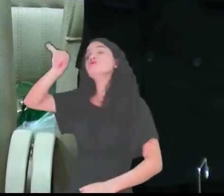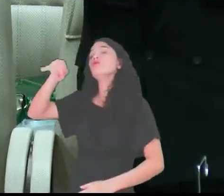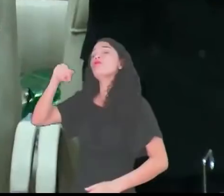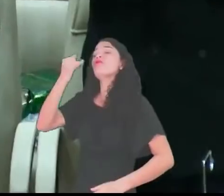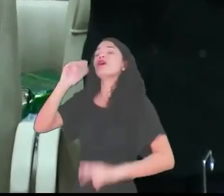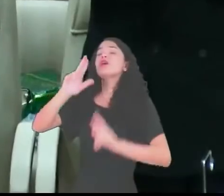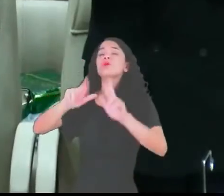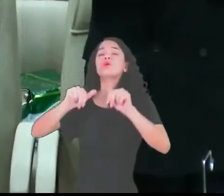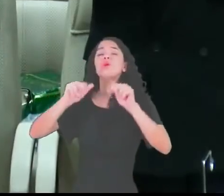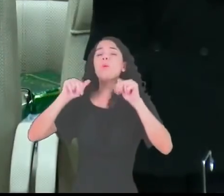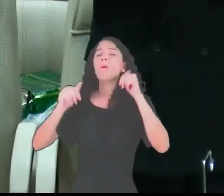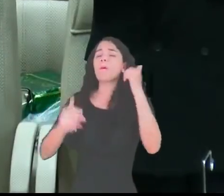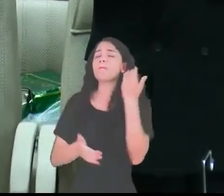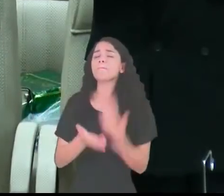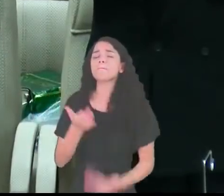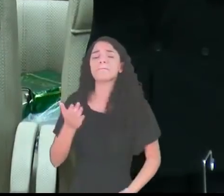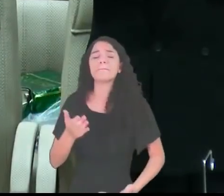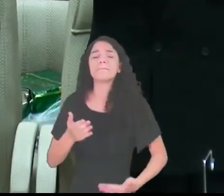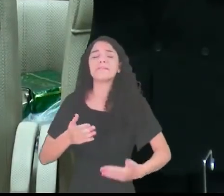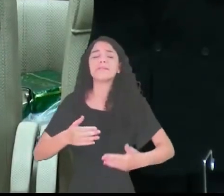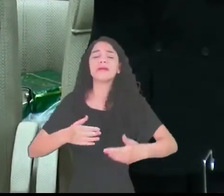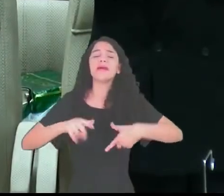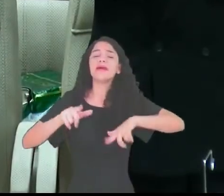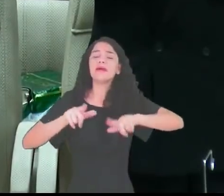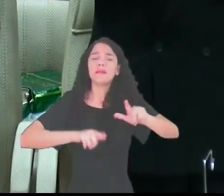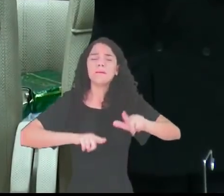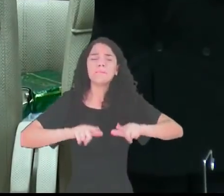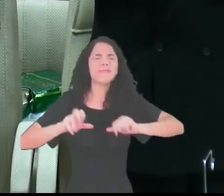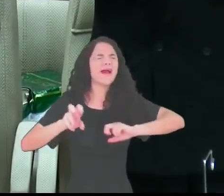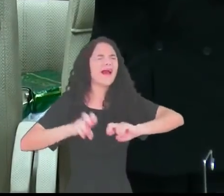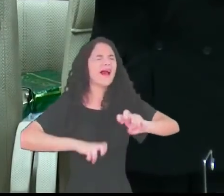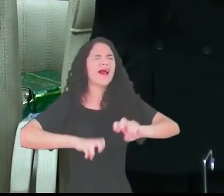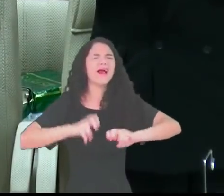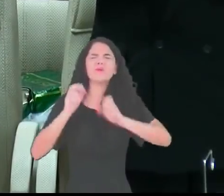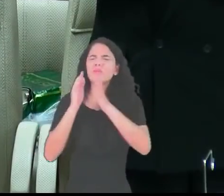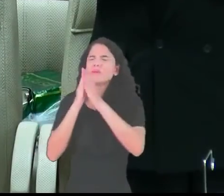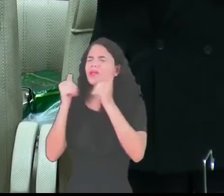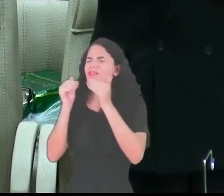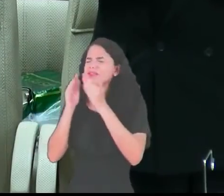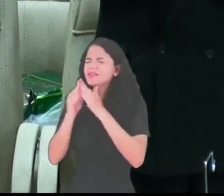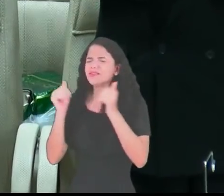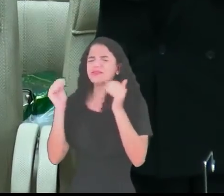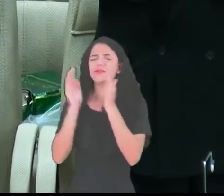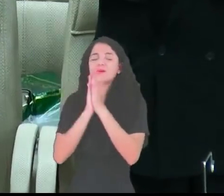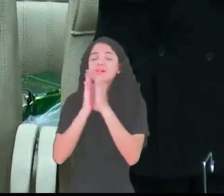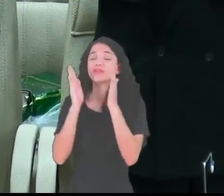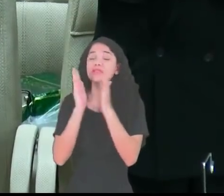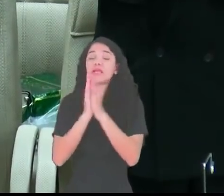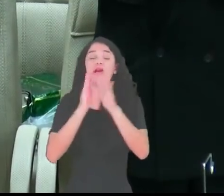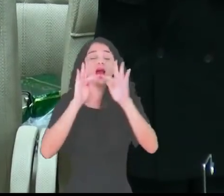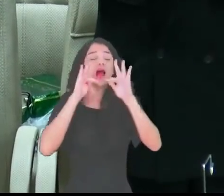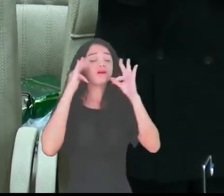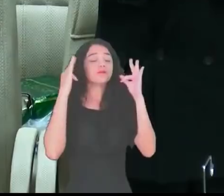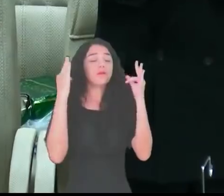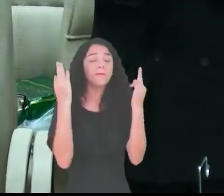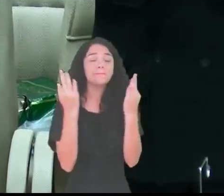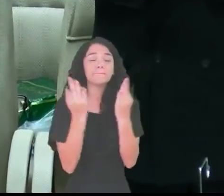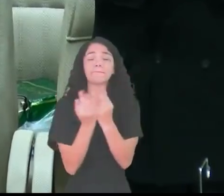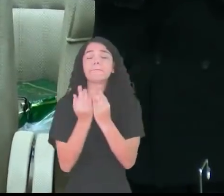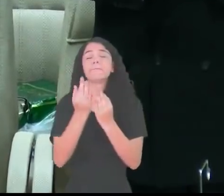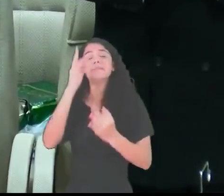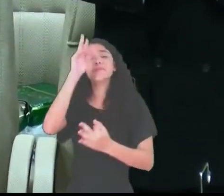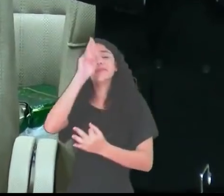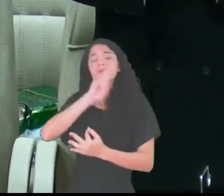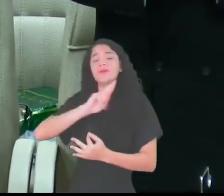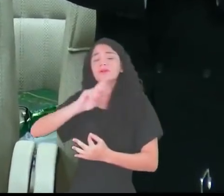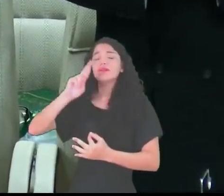perde batalha, Pai. Trabalha nas petições dos teus filhos, trabalha nas famílias aqui representadas. Vai aonde